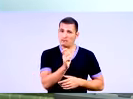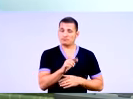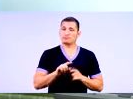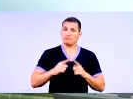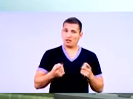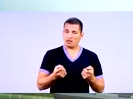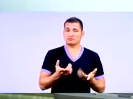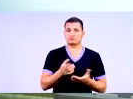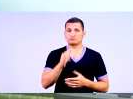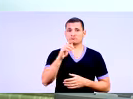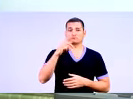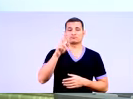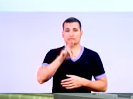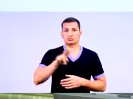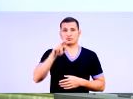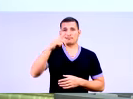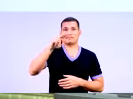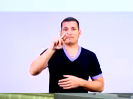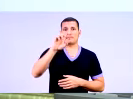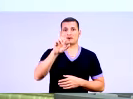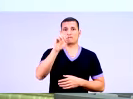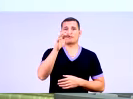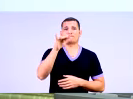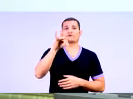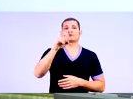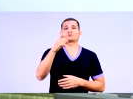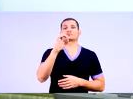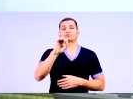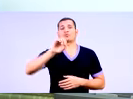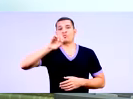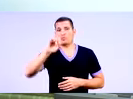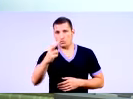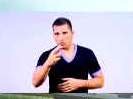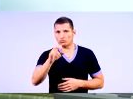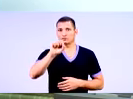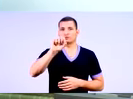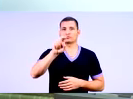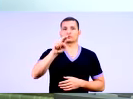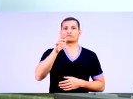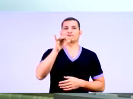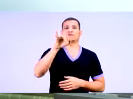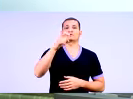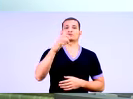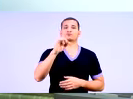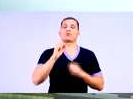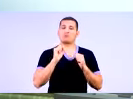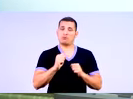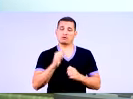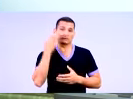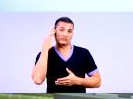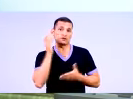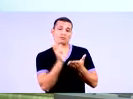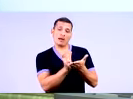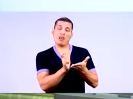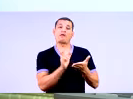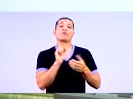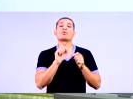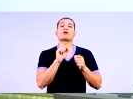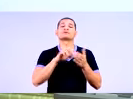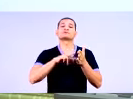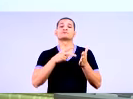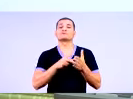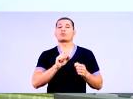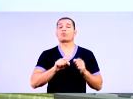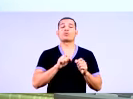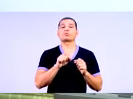de um prefixo ou um sufixo, eu posso entender o que essa palavra significa ou ela está